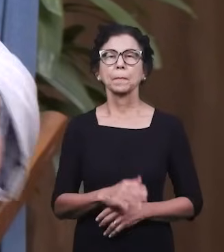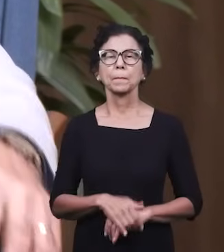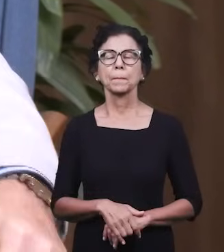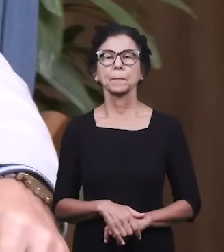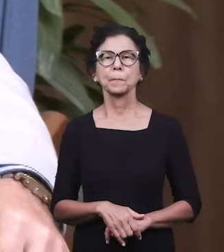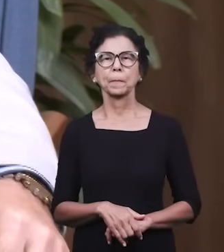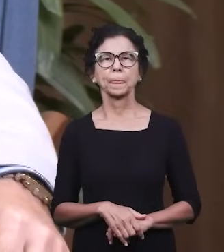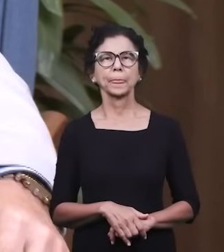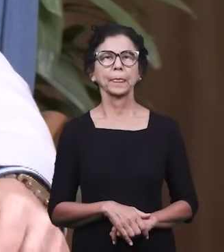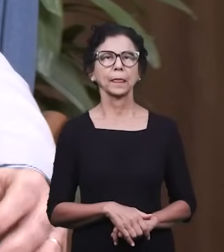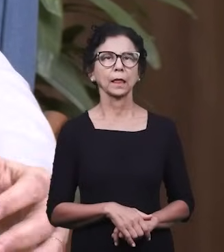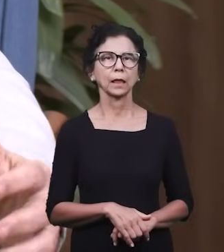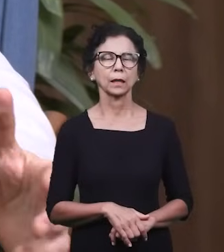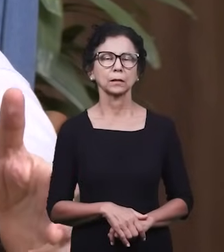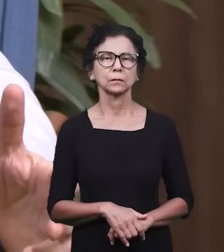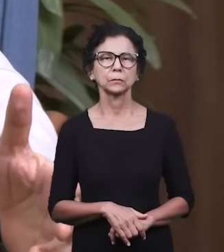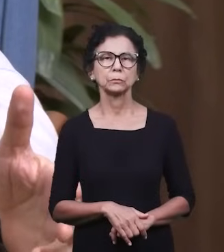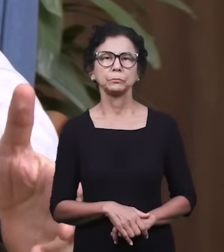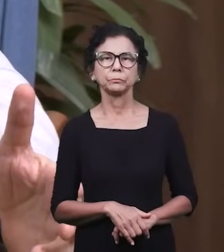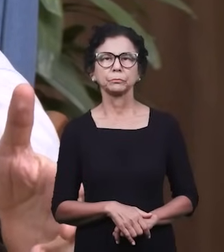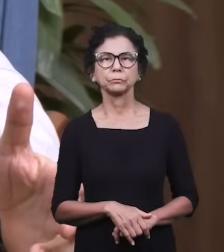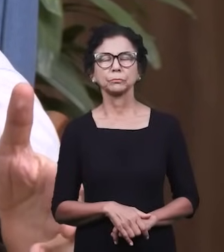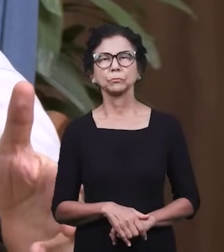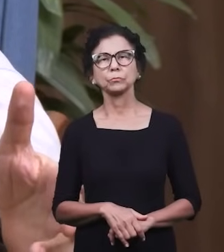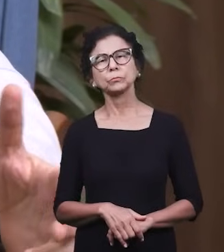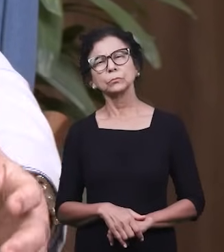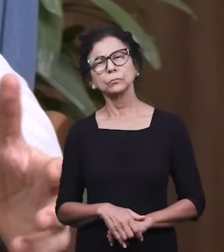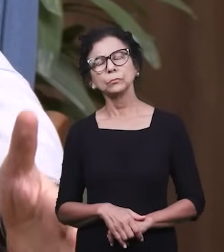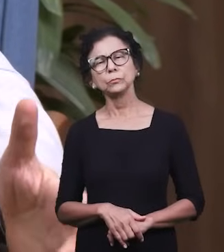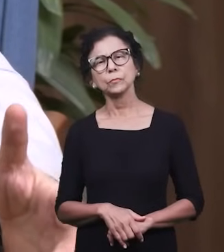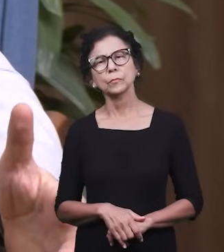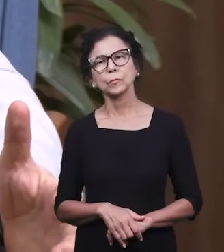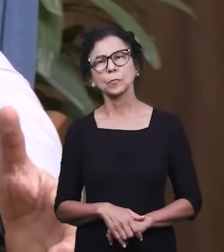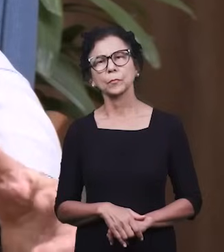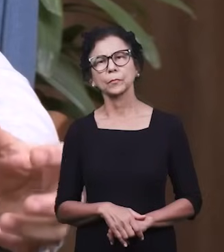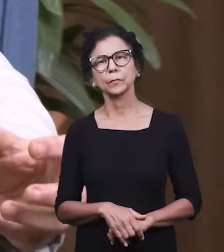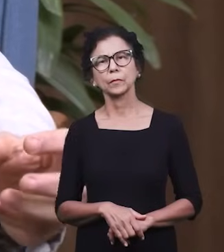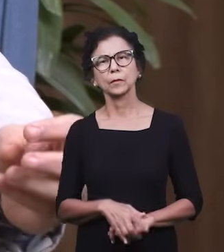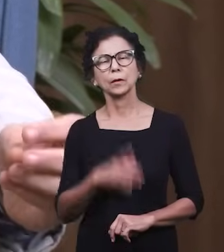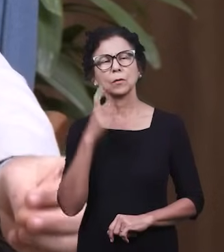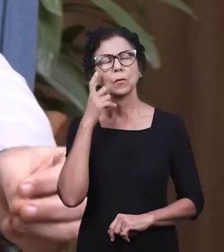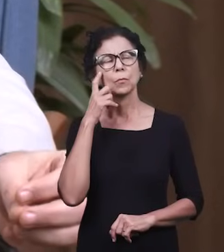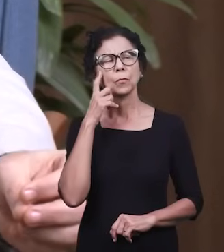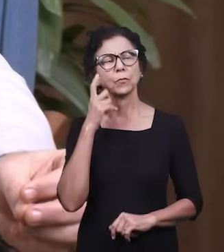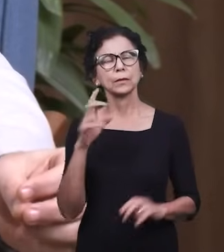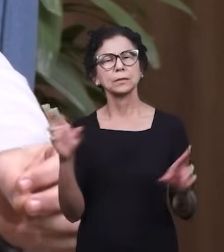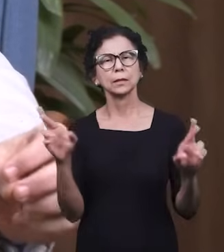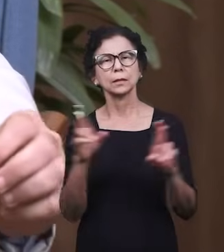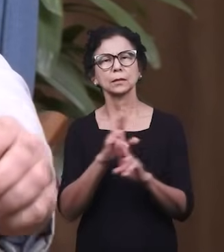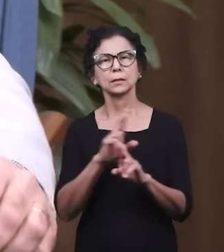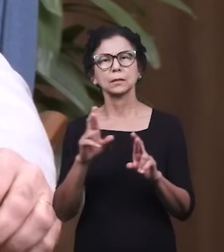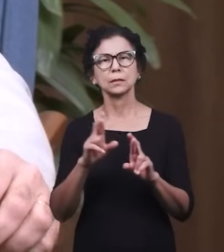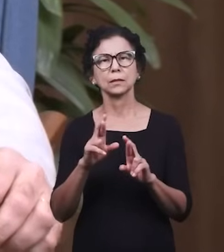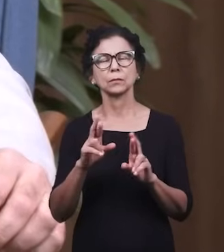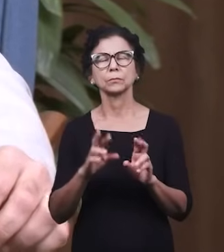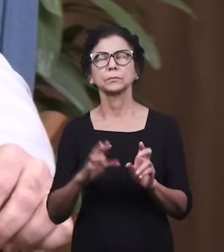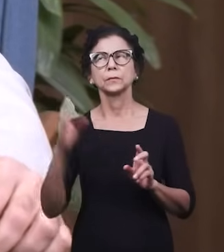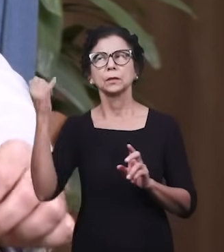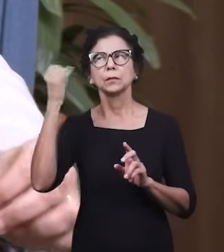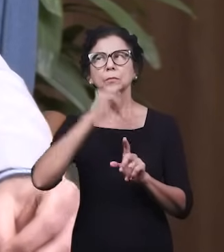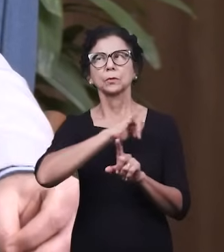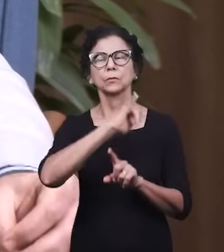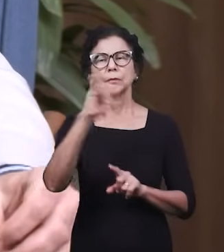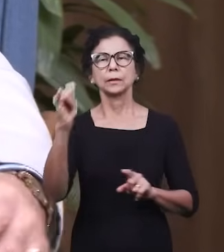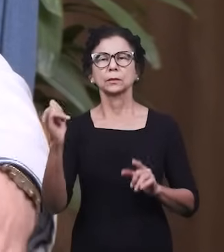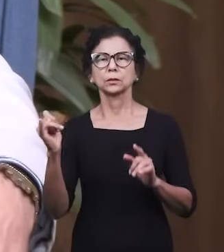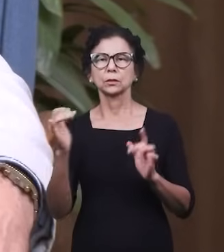que vocês trouxessem aqui uma introdução sobre isso, sobre a relação profética do Senhor Jesus com